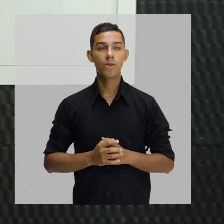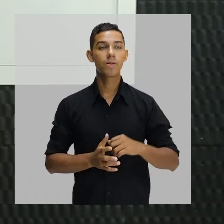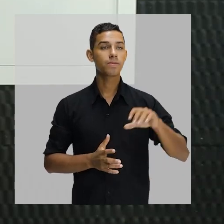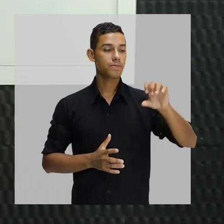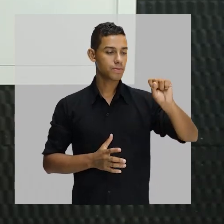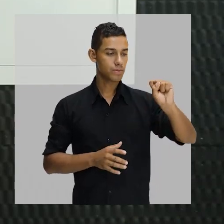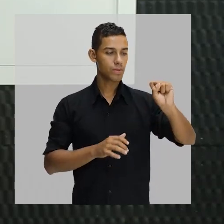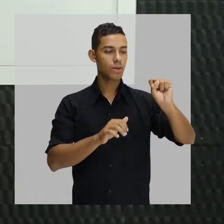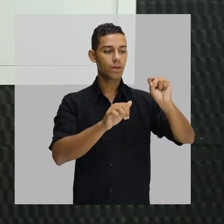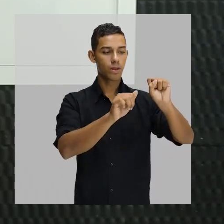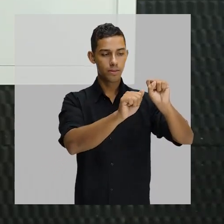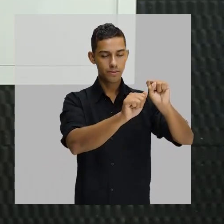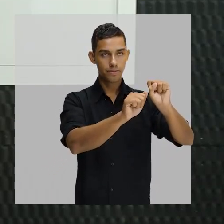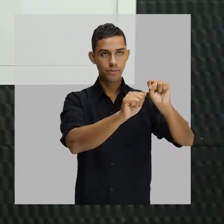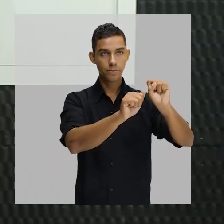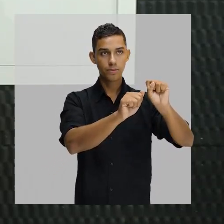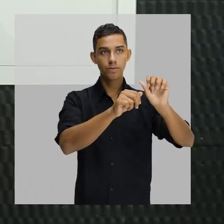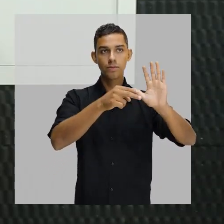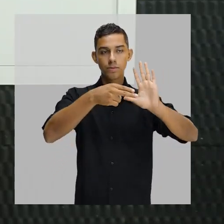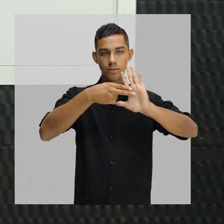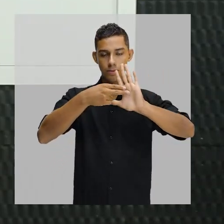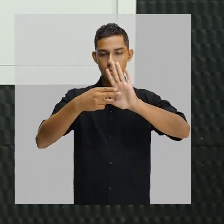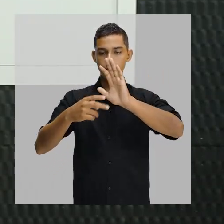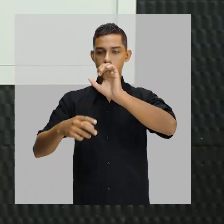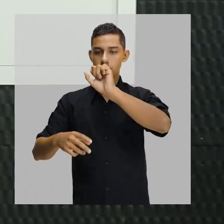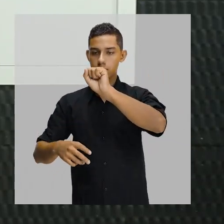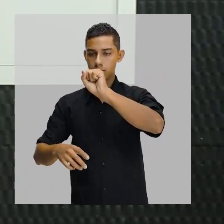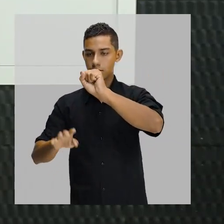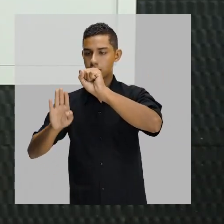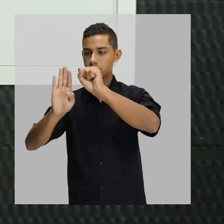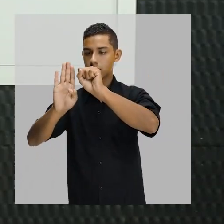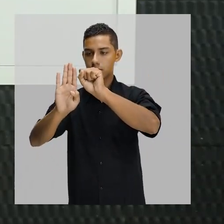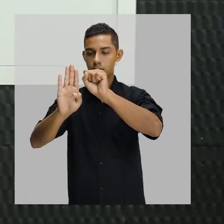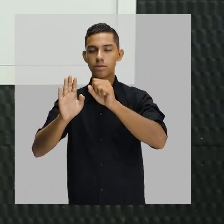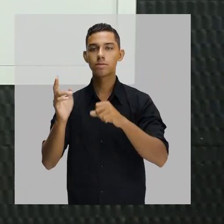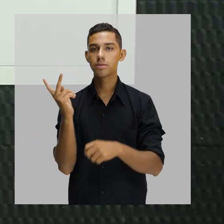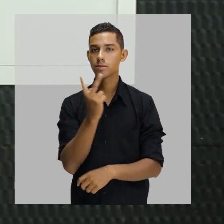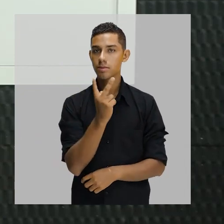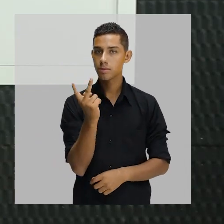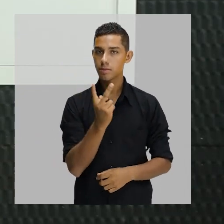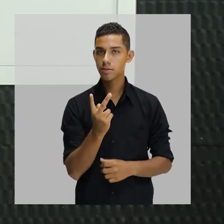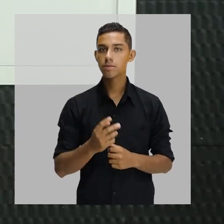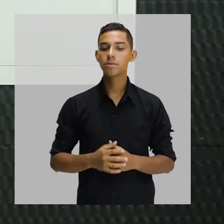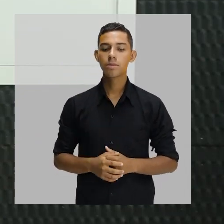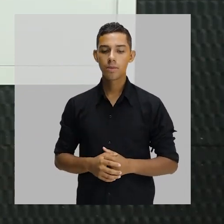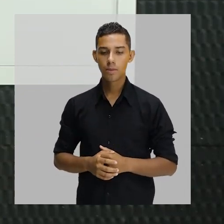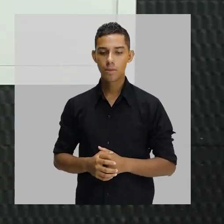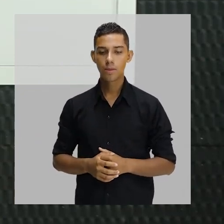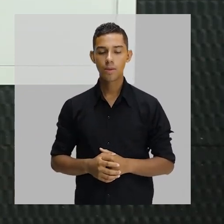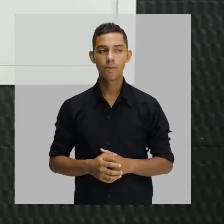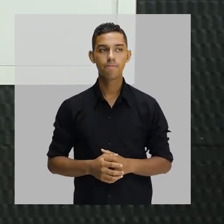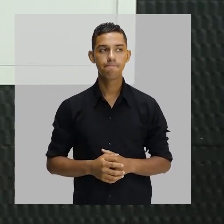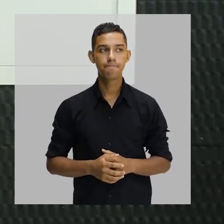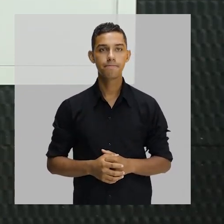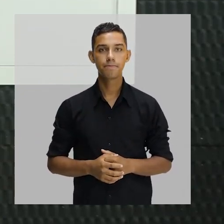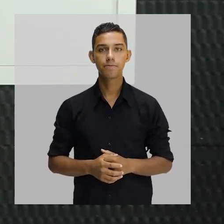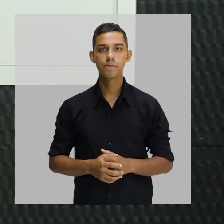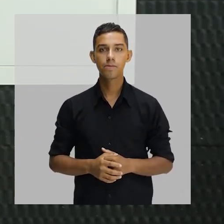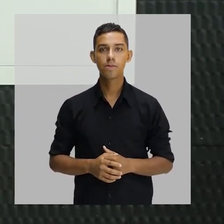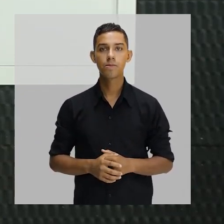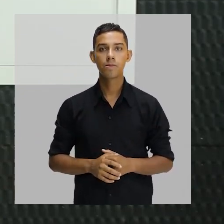ou seja, isso aqui é a condição de encontro, os espaços finais eles serem